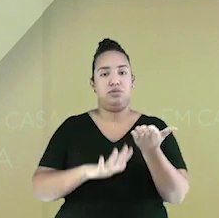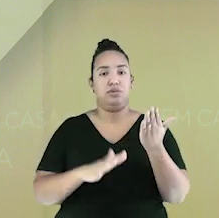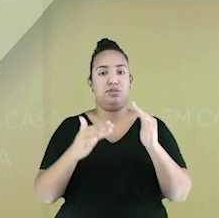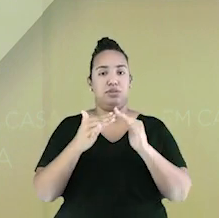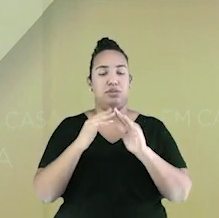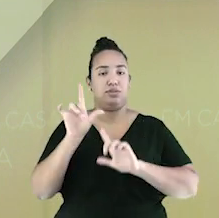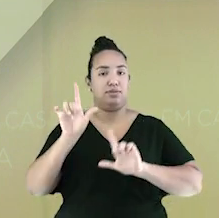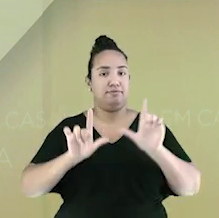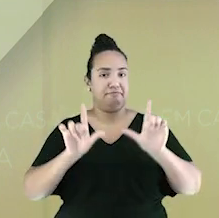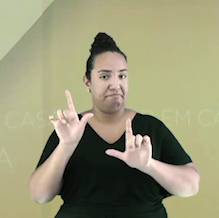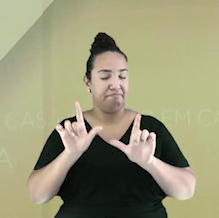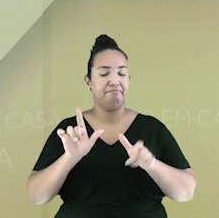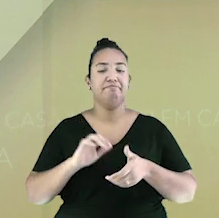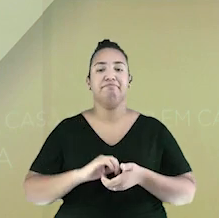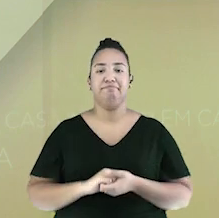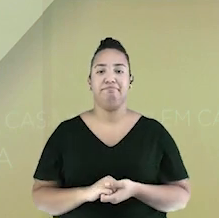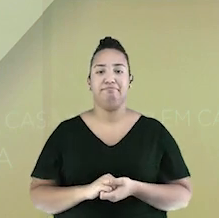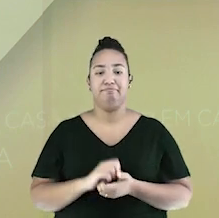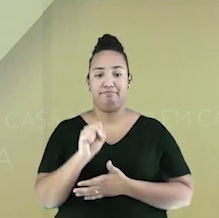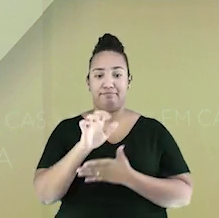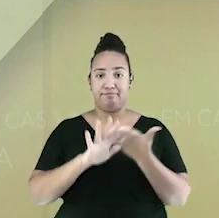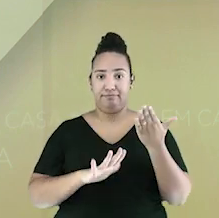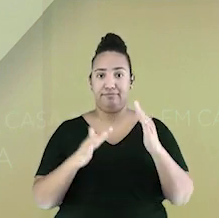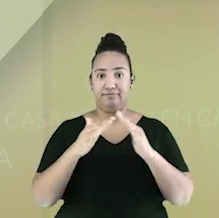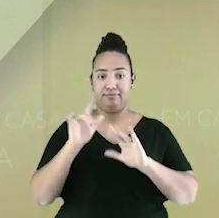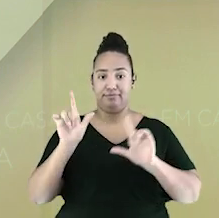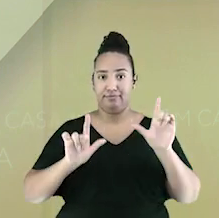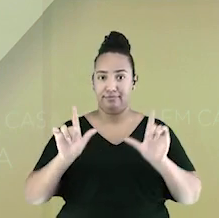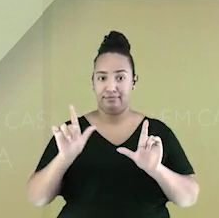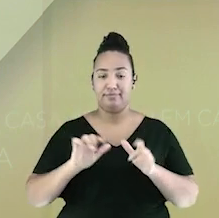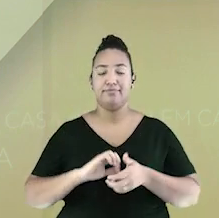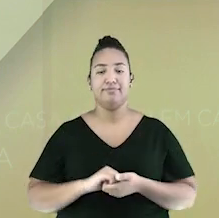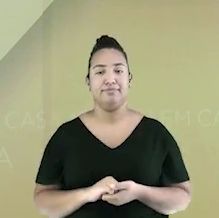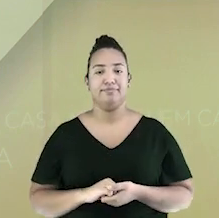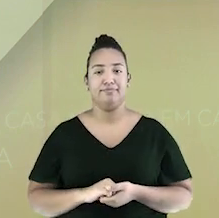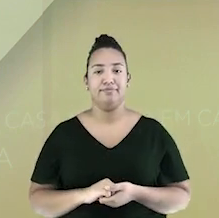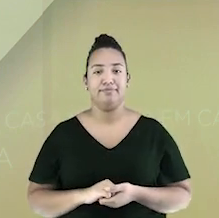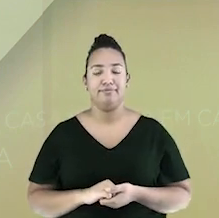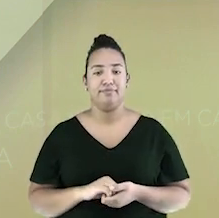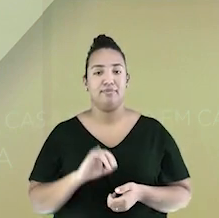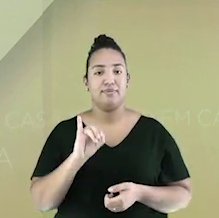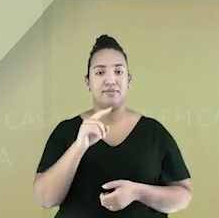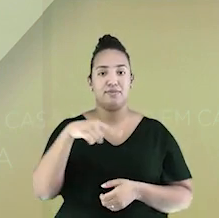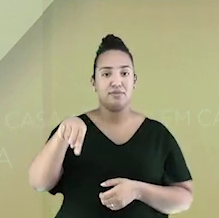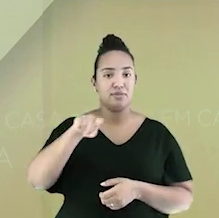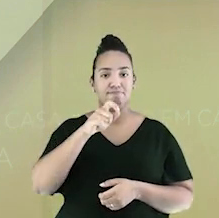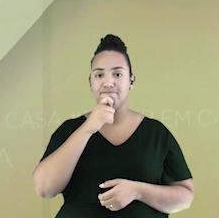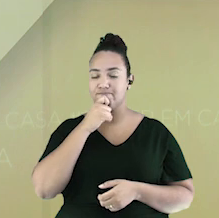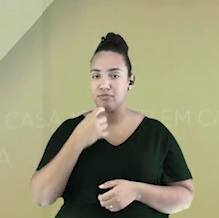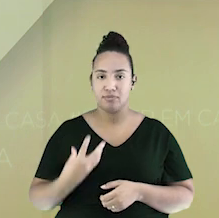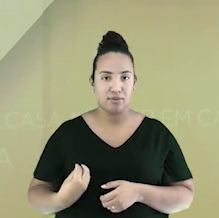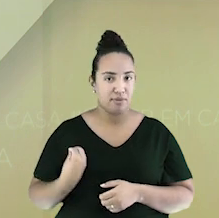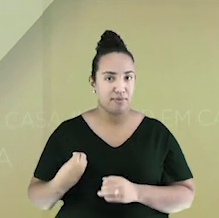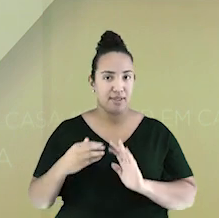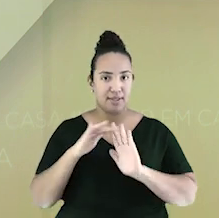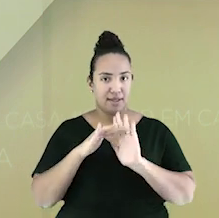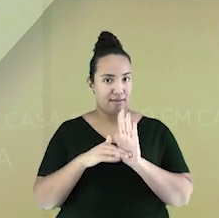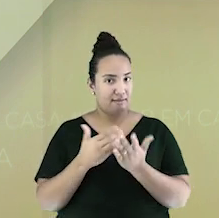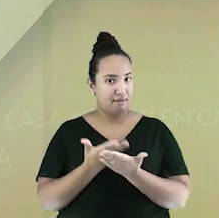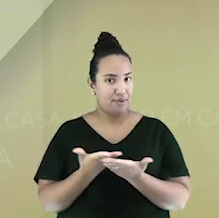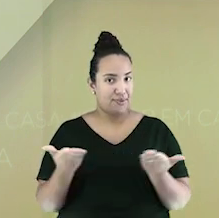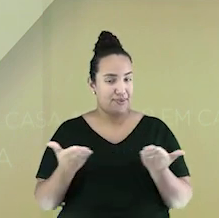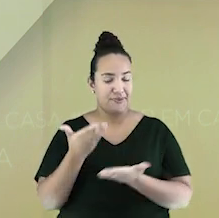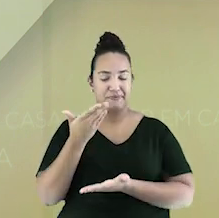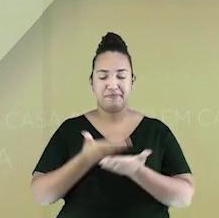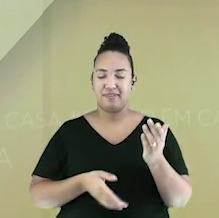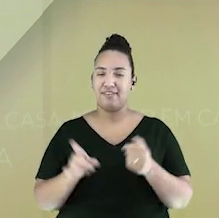do Dever em Casa na TV no Instagram, @Dever em Casa na TV. E você que ainda não garantiu a sua presença na aula